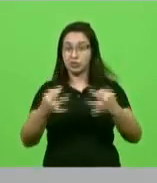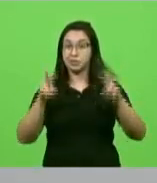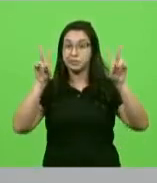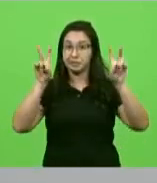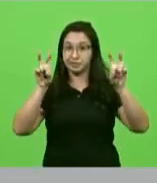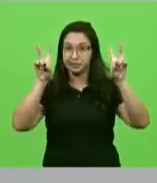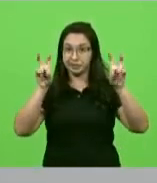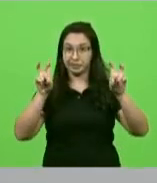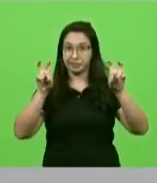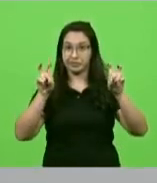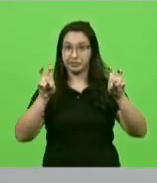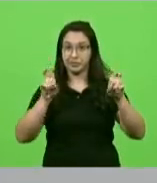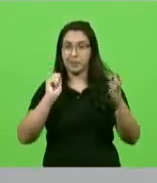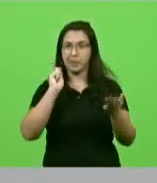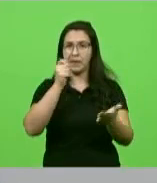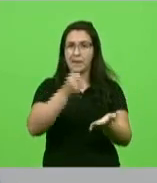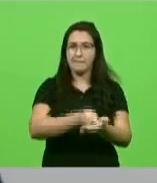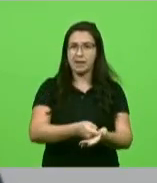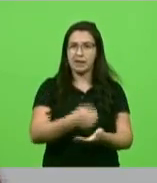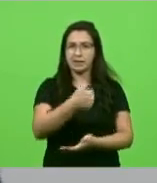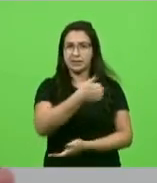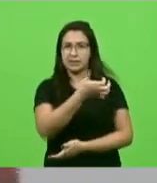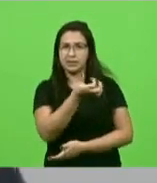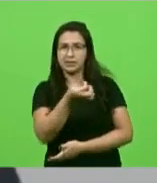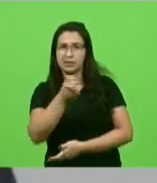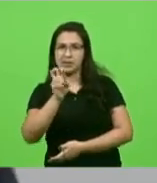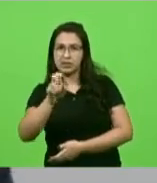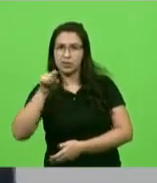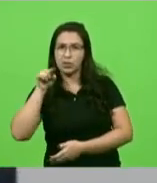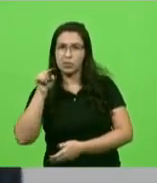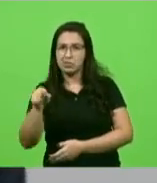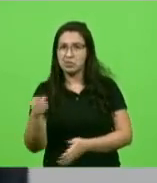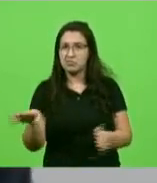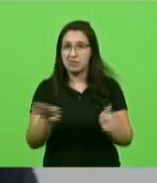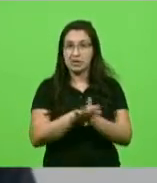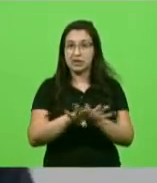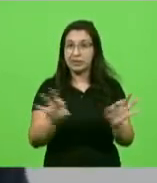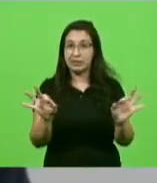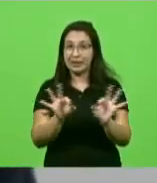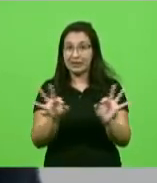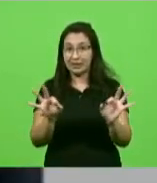aspas, quem paga 165 mil não recebe.